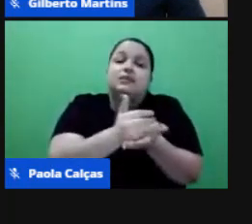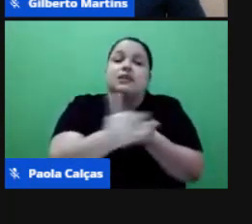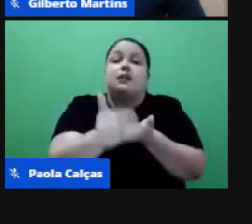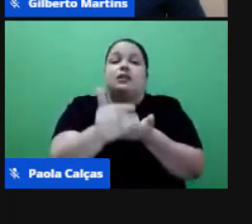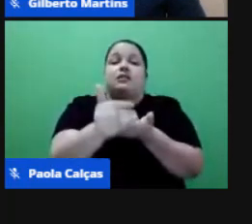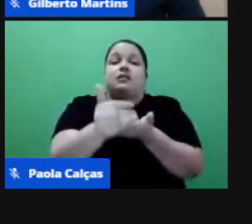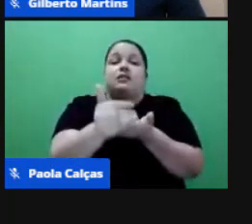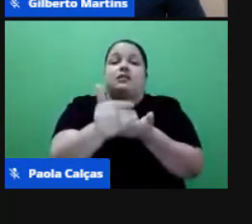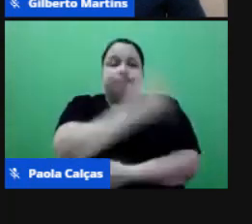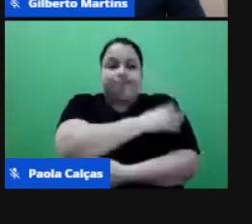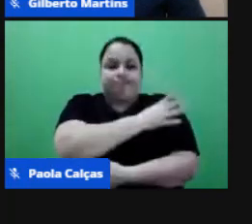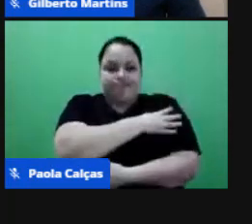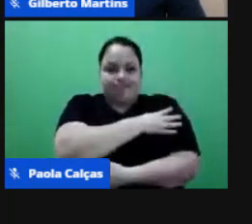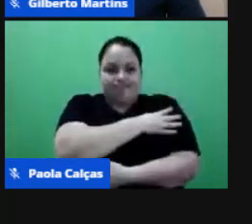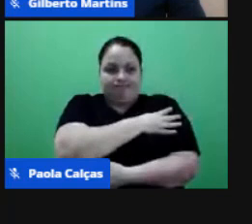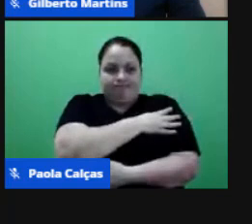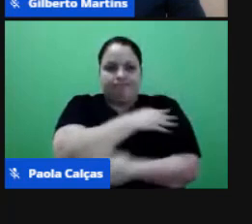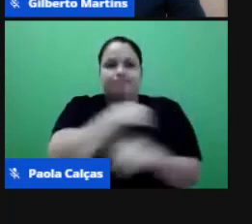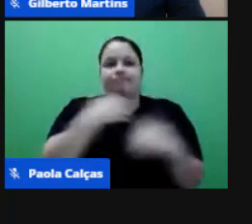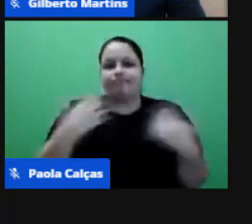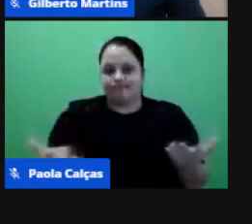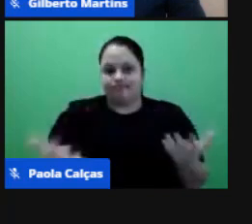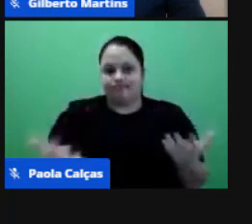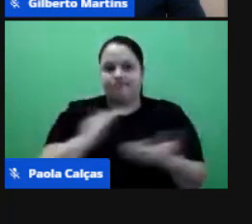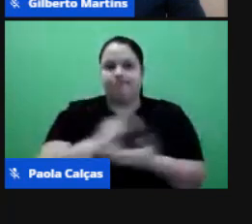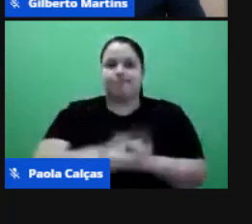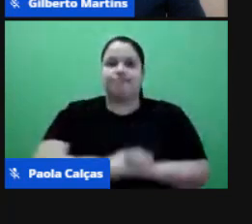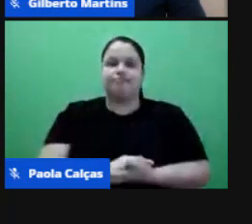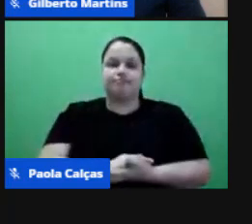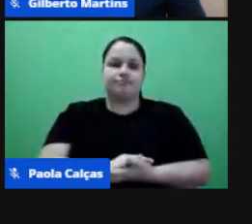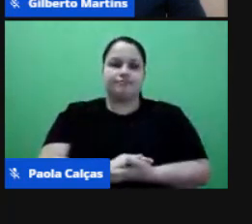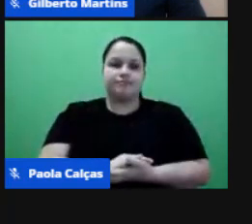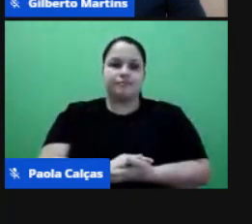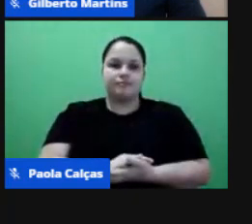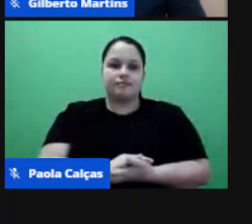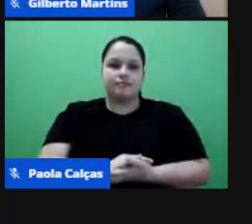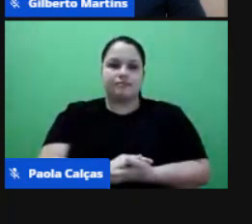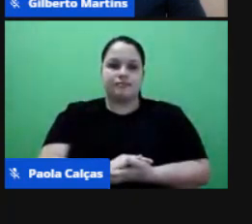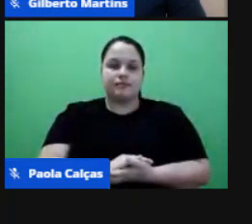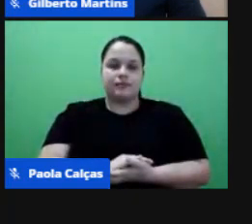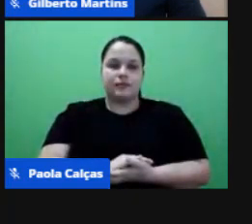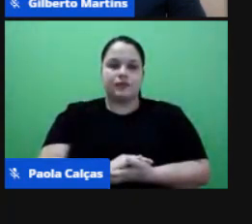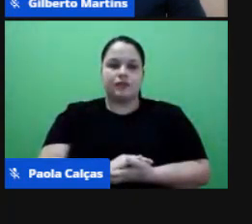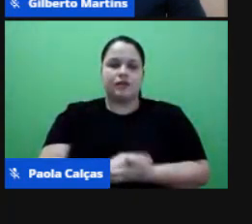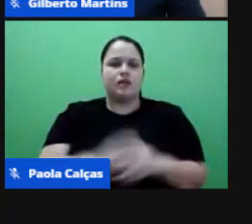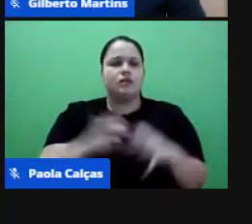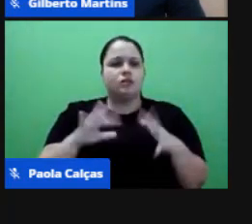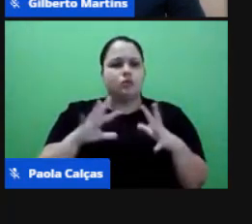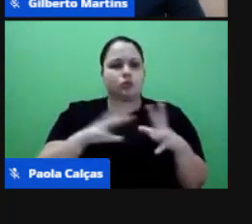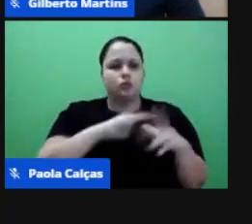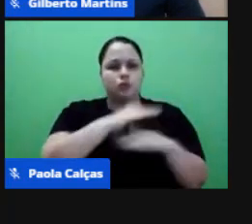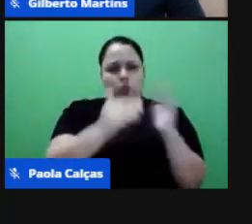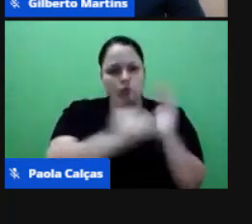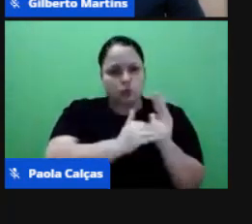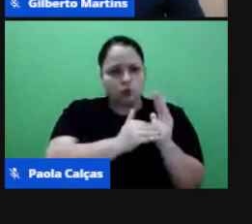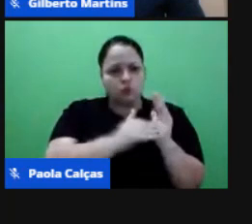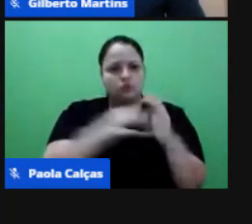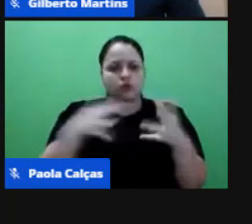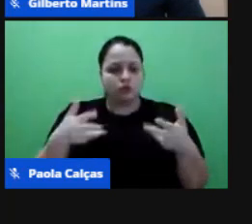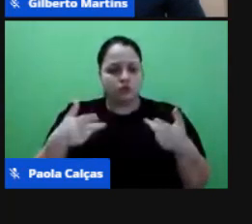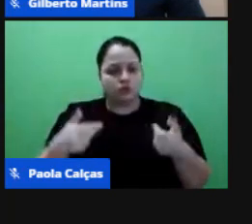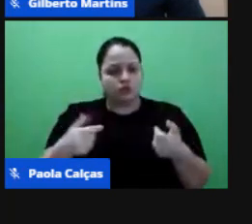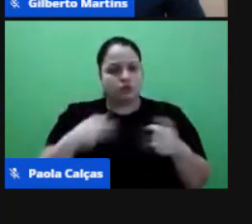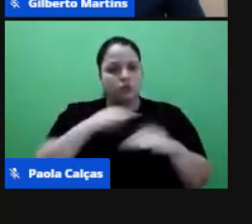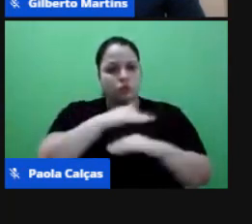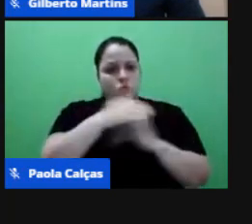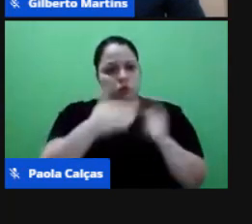do quarto ano do ensino fundamental. Então, nem todas as habilidades, nem todos os